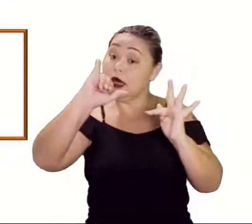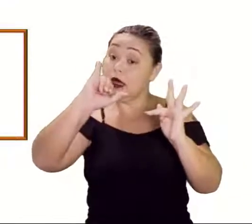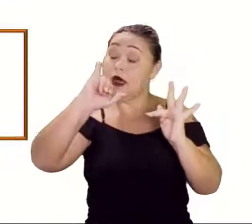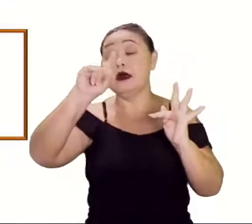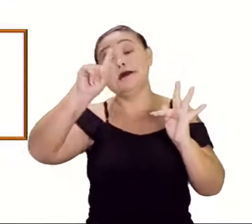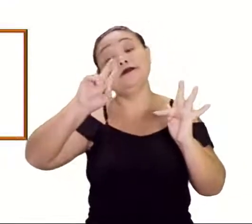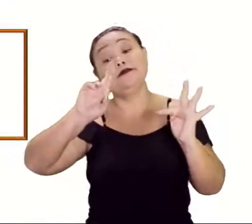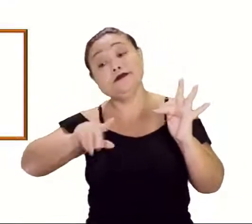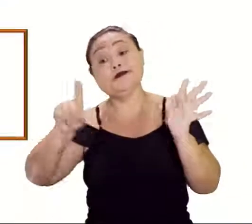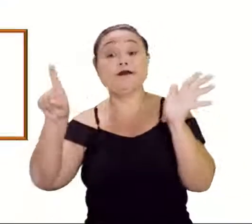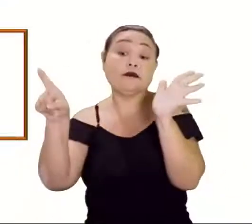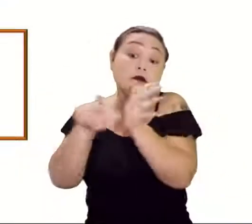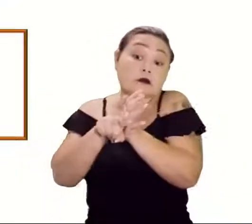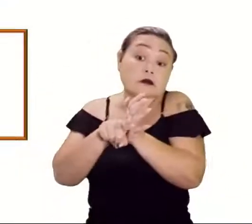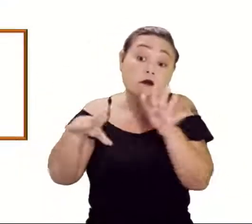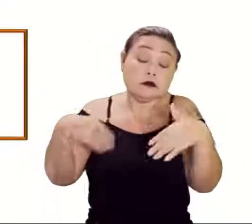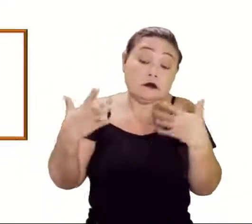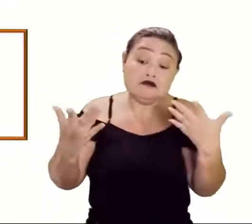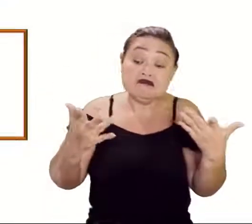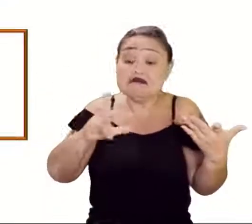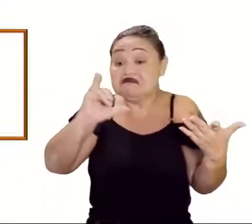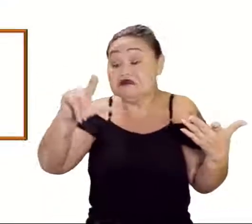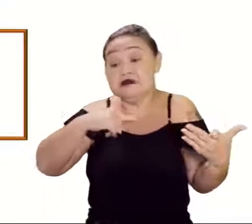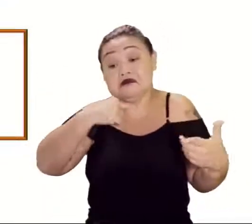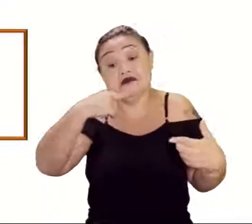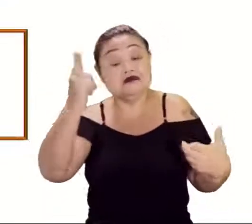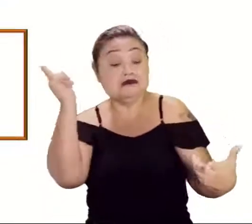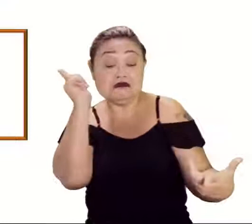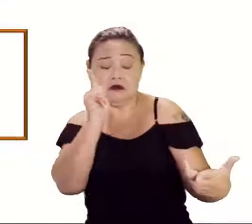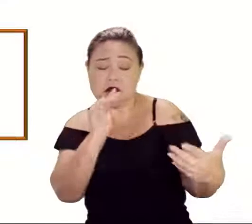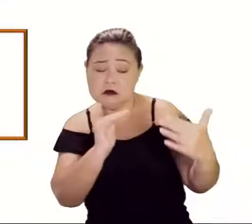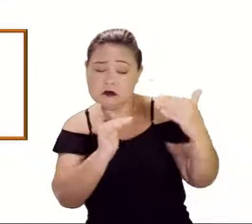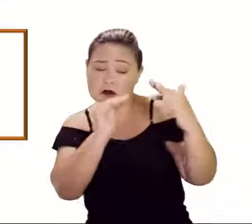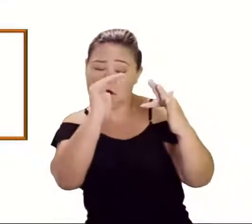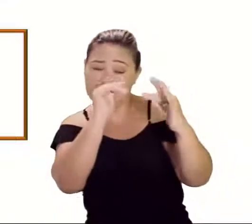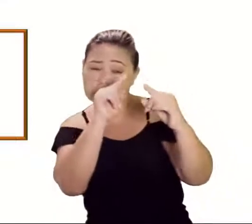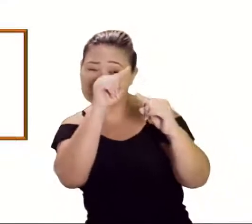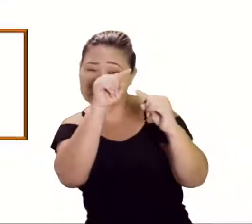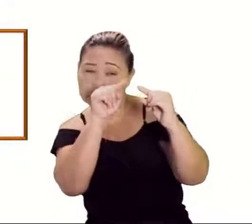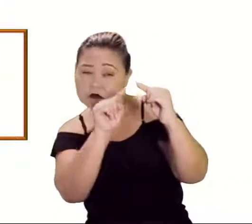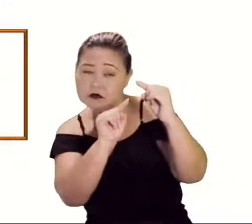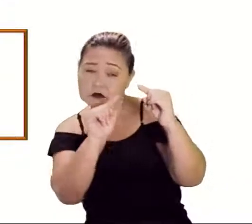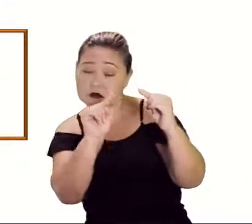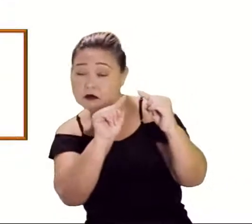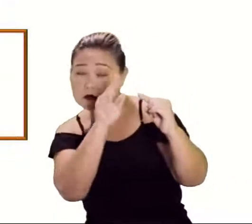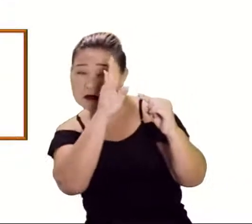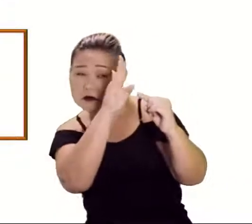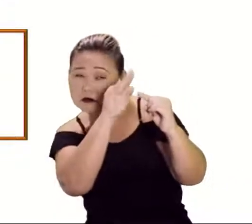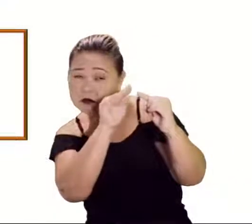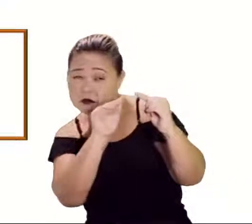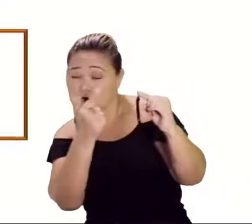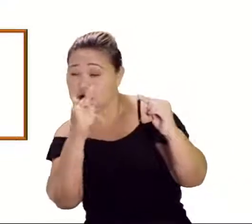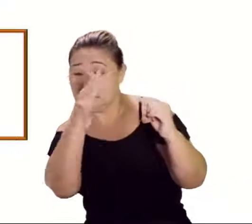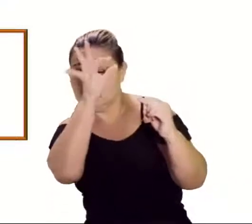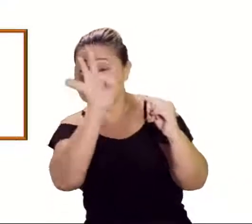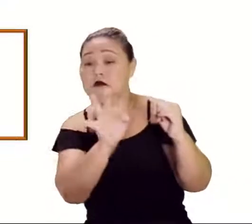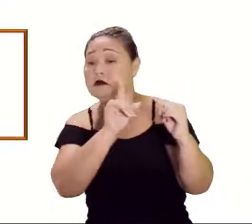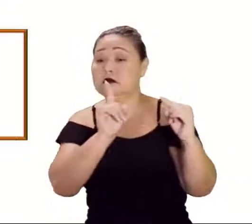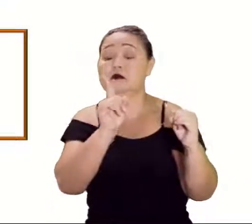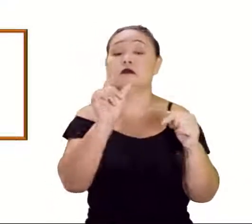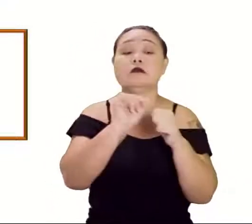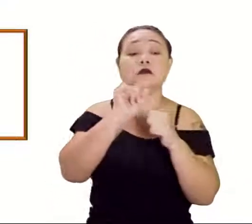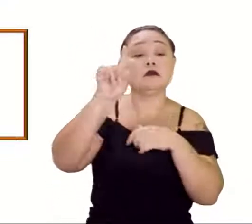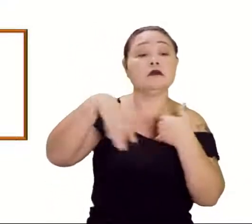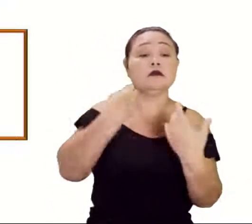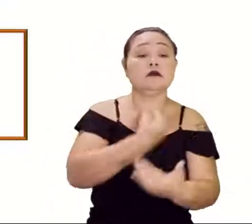ímpar, resposta negativa. Não vai conseguir alinhar os pontos, não vai ter uma curva correta. E o